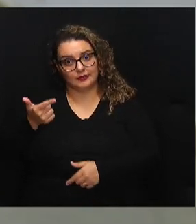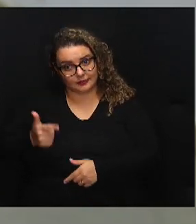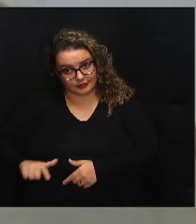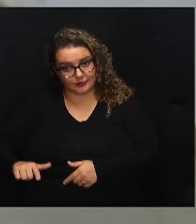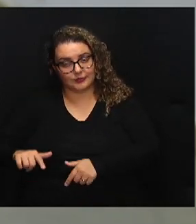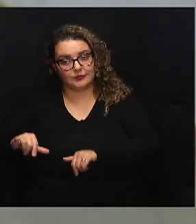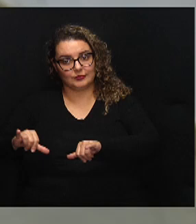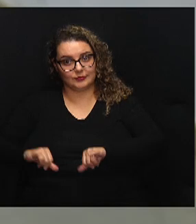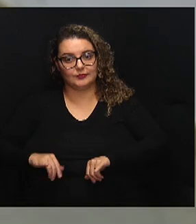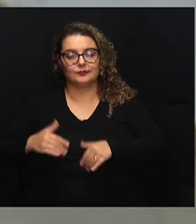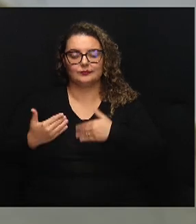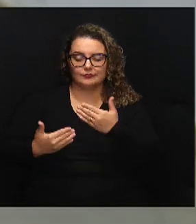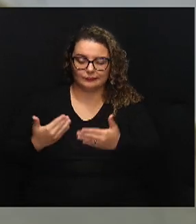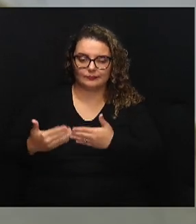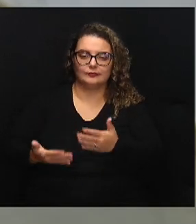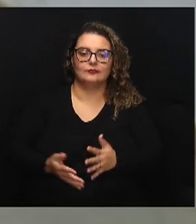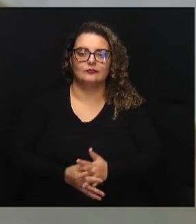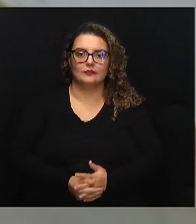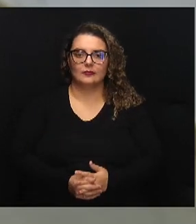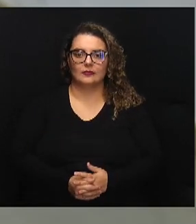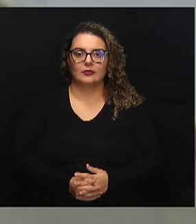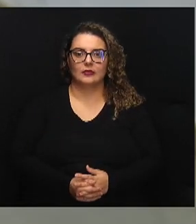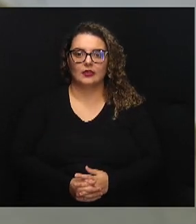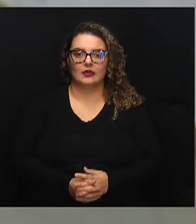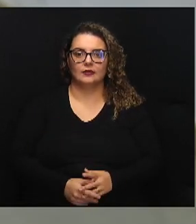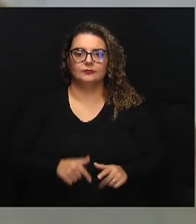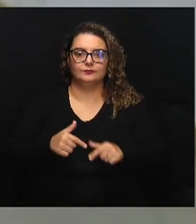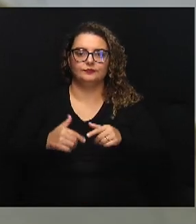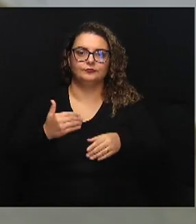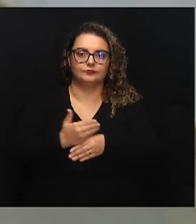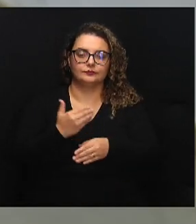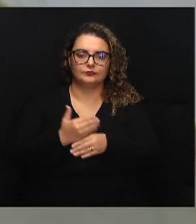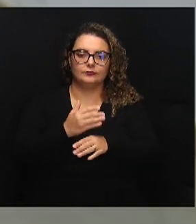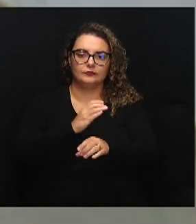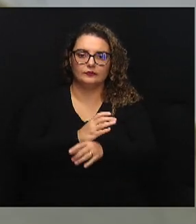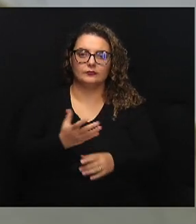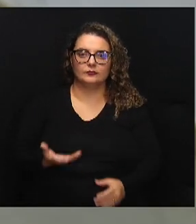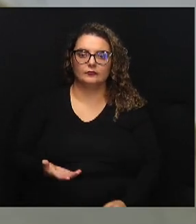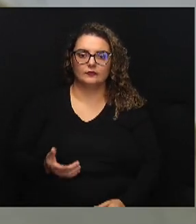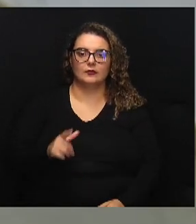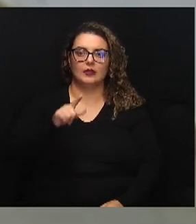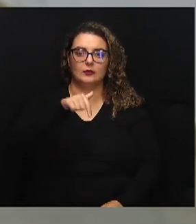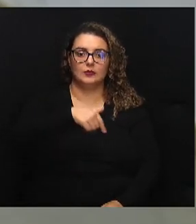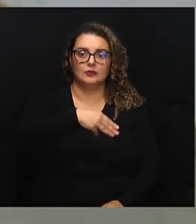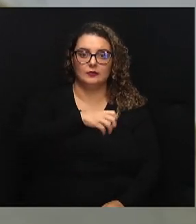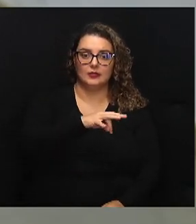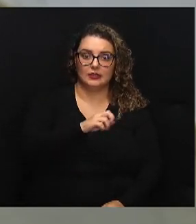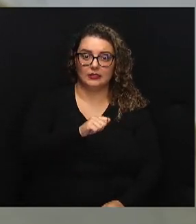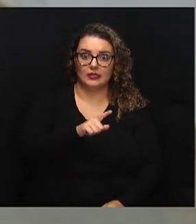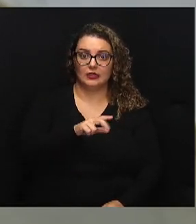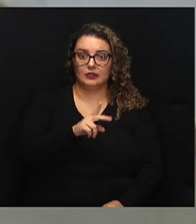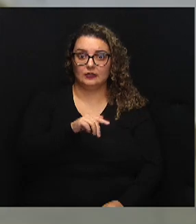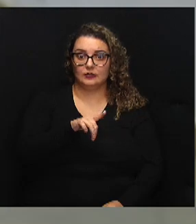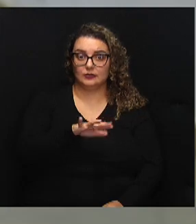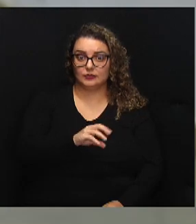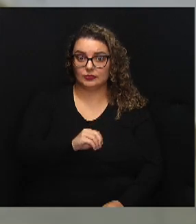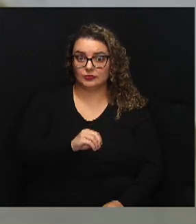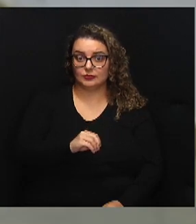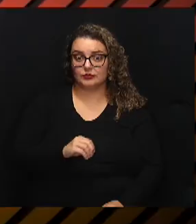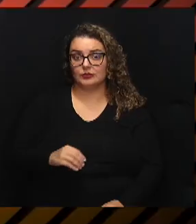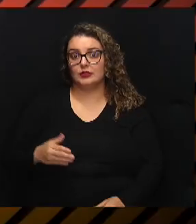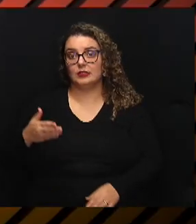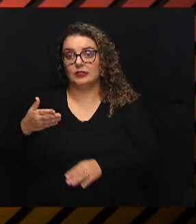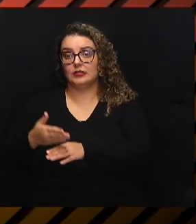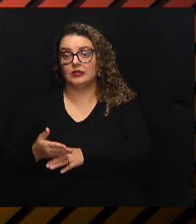Mas aí já estava... Eu fui trabalhar na construção civil com meu pai, depois fui metalúrgico, até eu entrar em uma oficina de